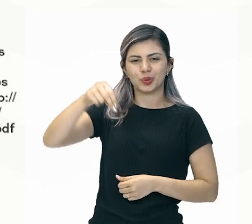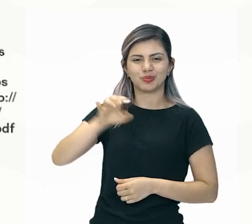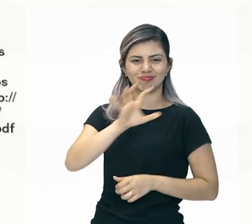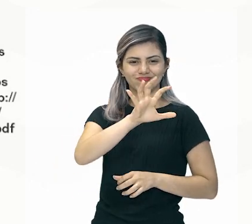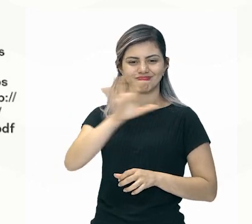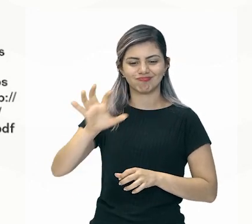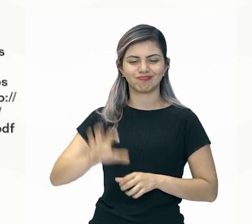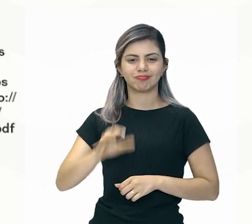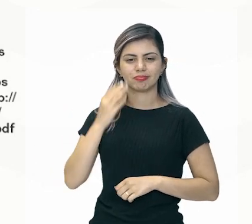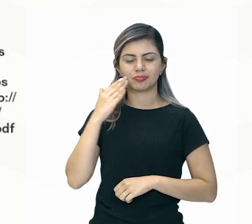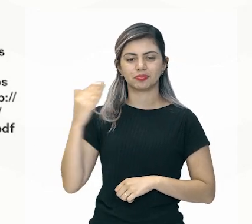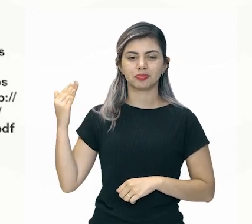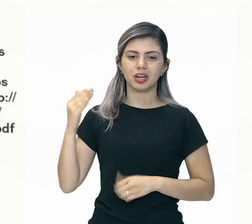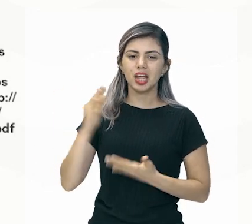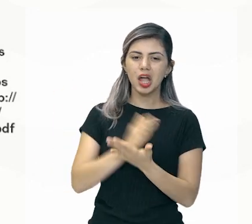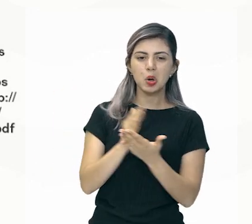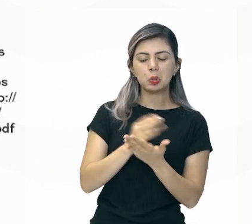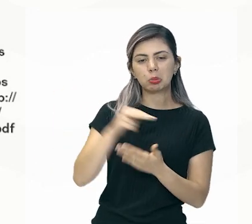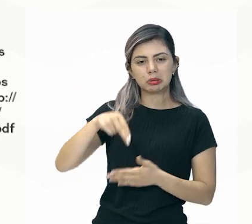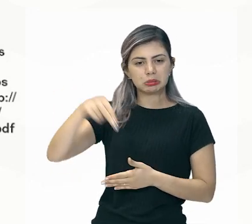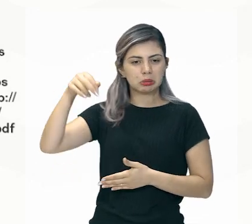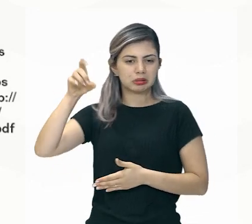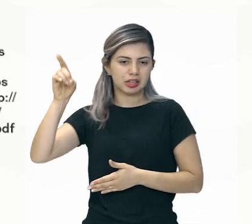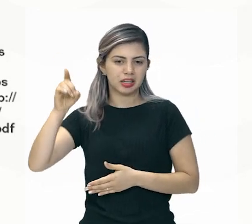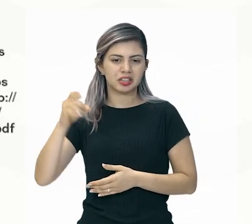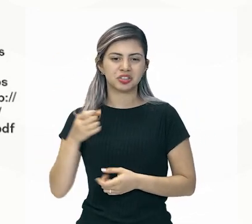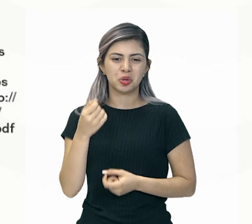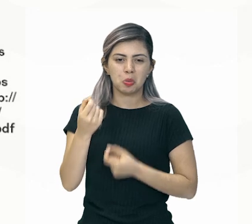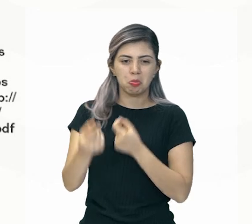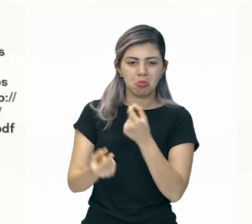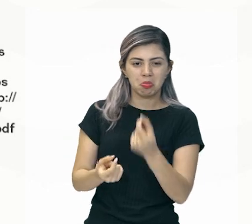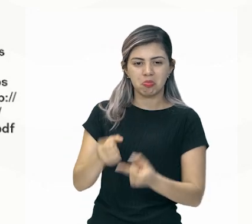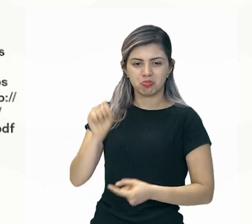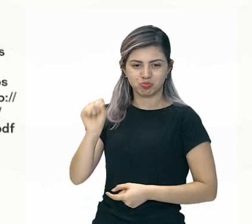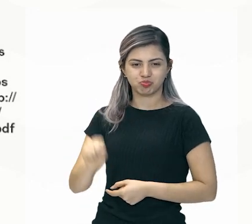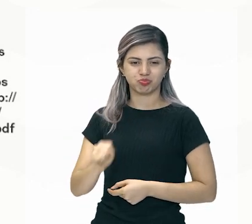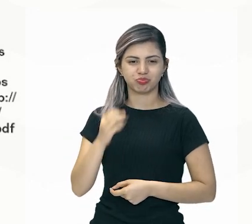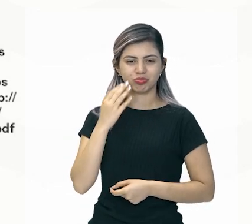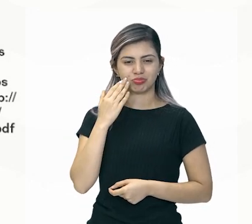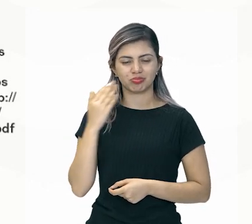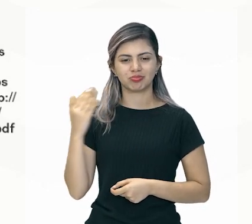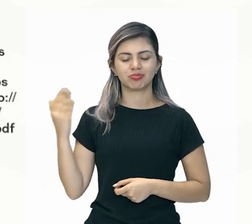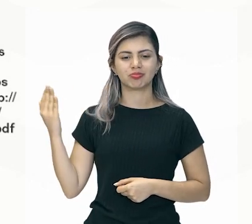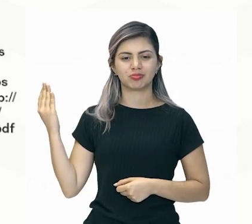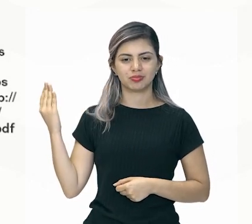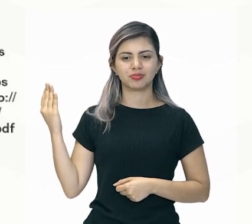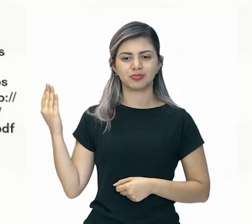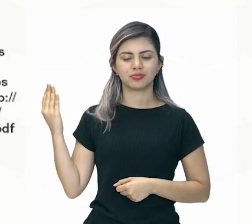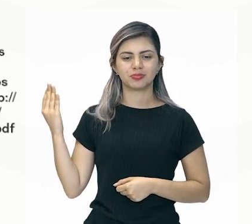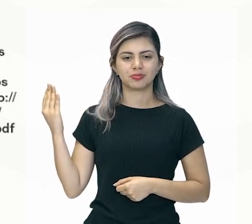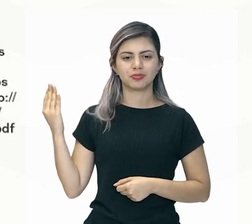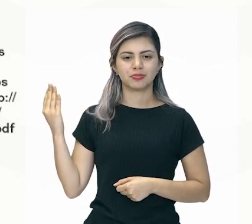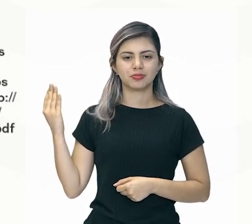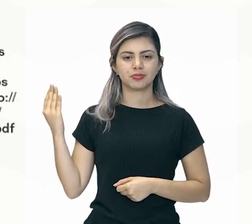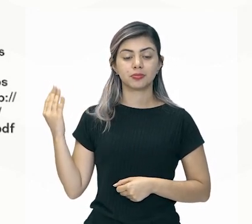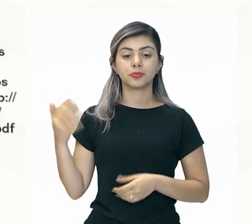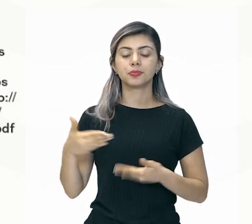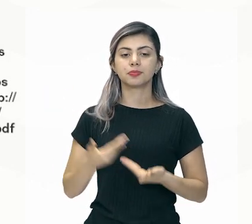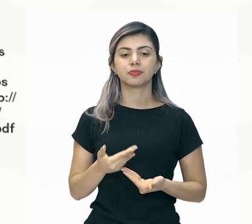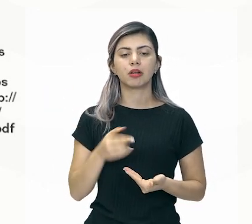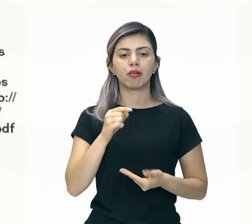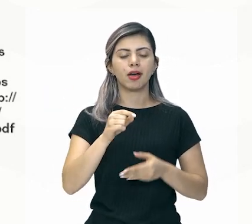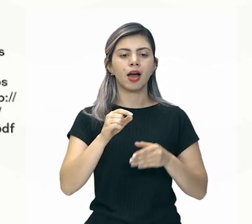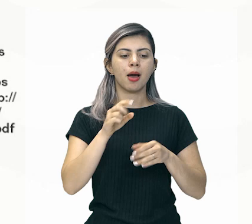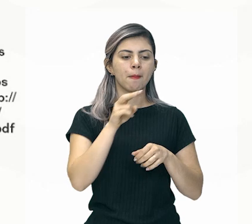né? Algumas ali no Nordeste e poucas ali, né, na região Sudeste e Sul, né? As áreas de